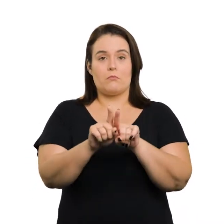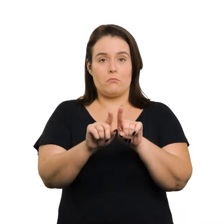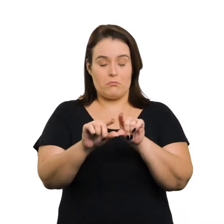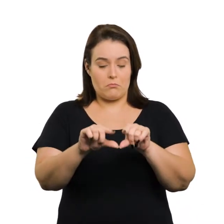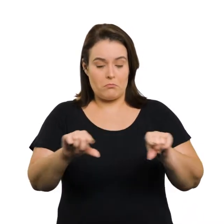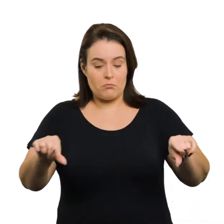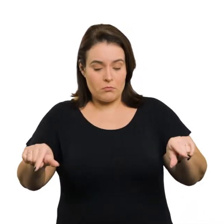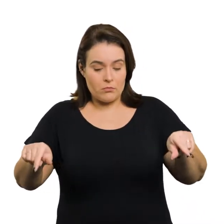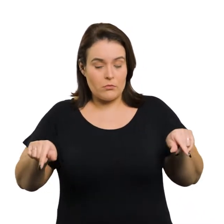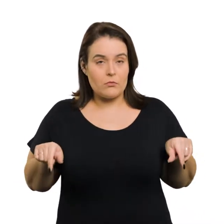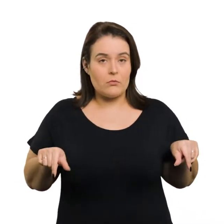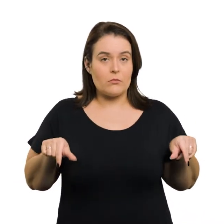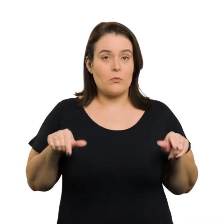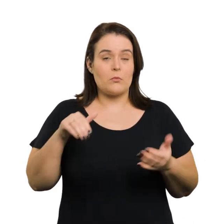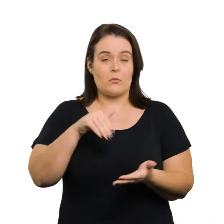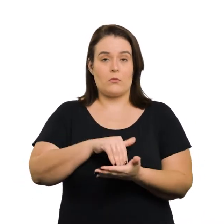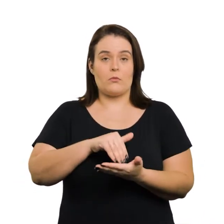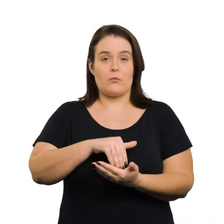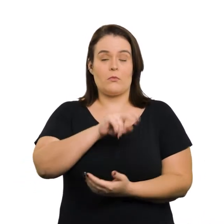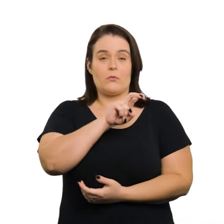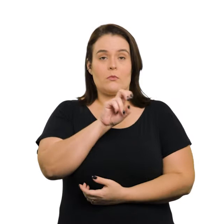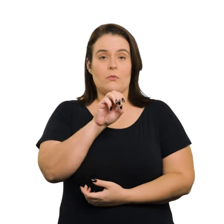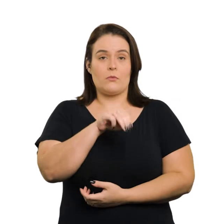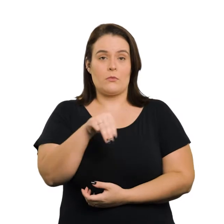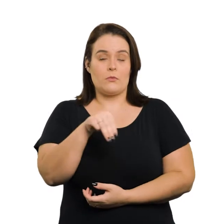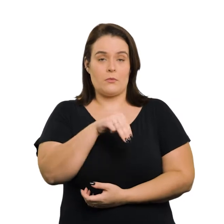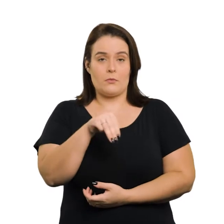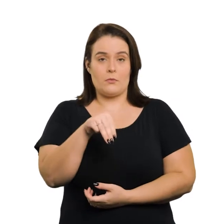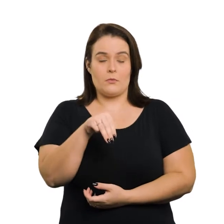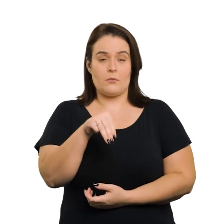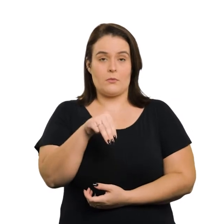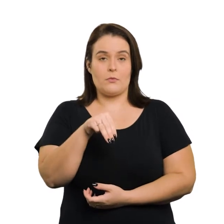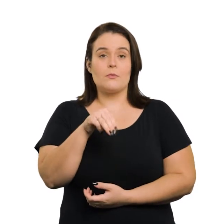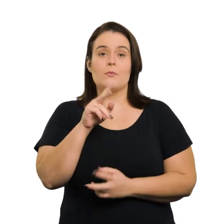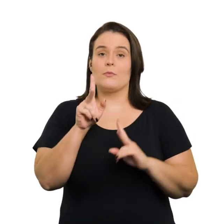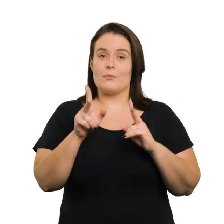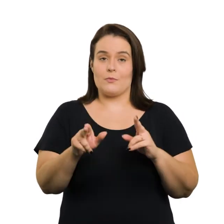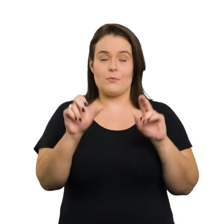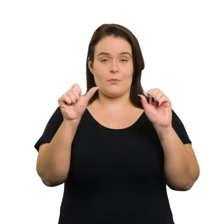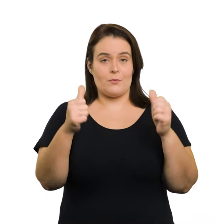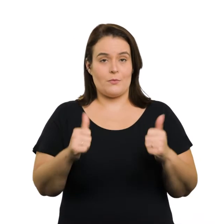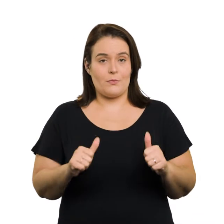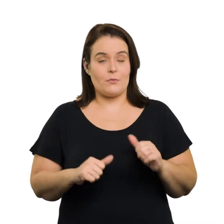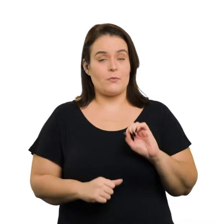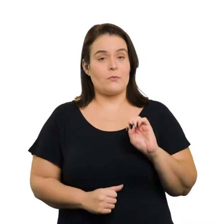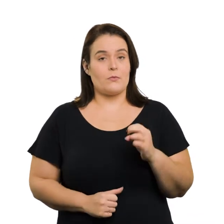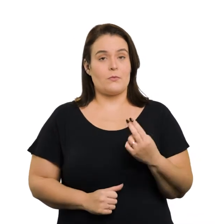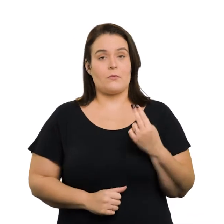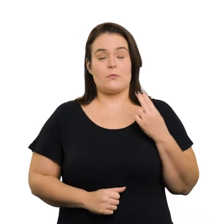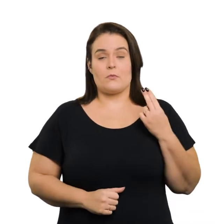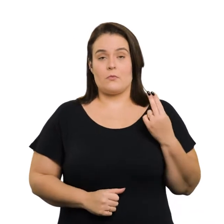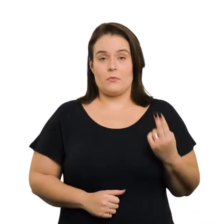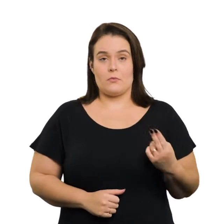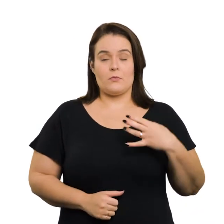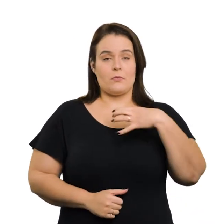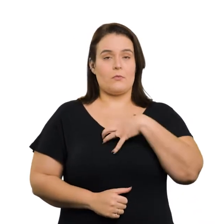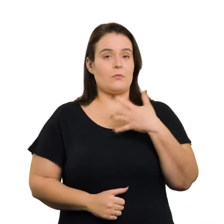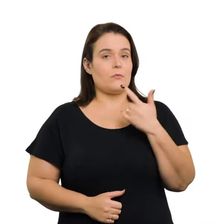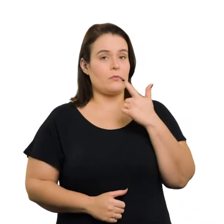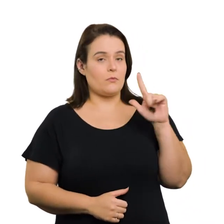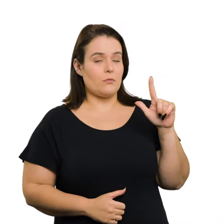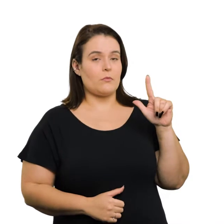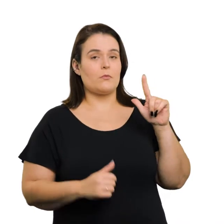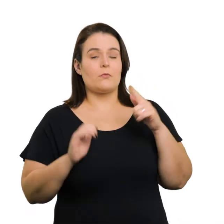sinalização visual emoldurando-as, com dimensão mínima de 50 milímetros de largura, conforme figura, ou